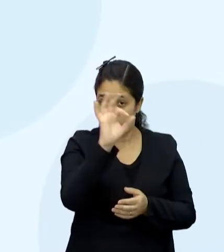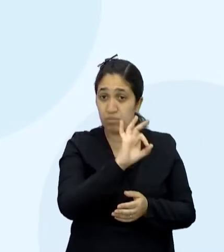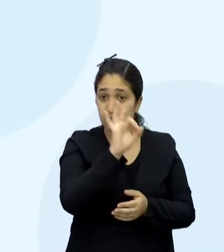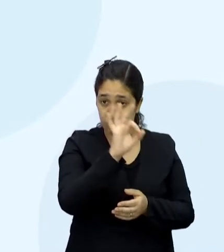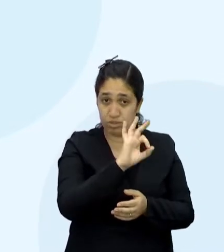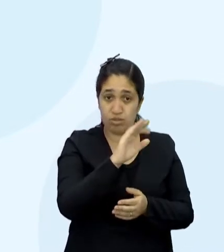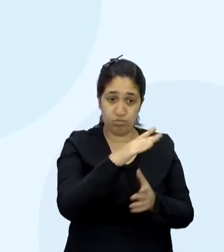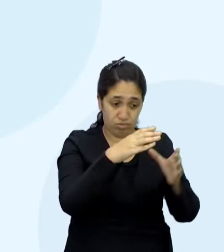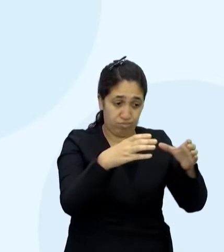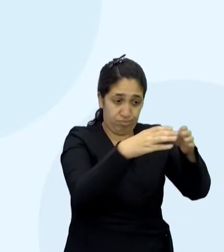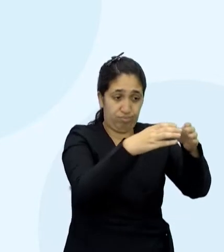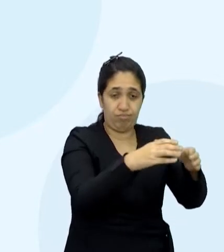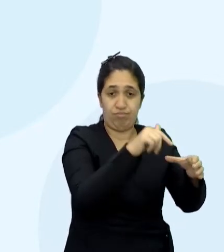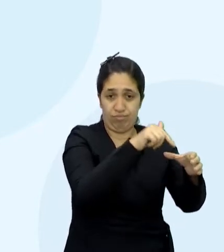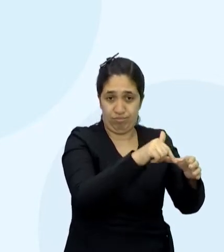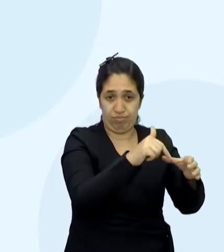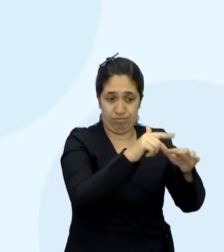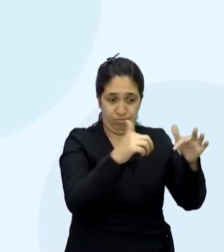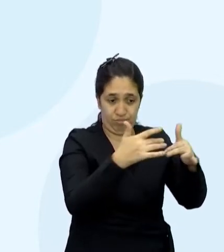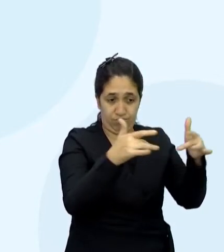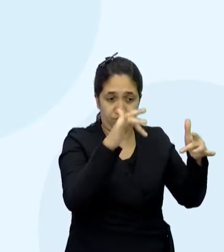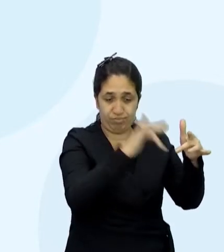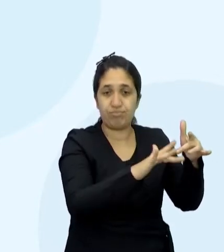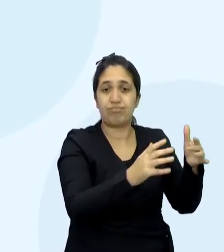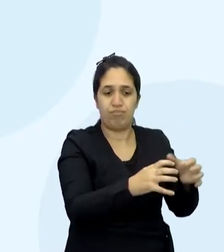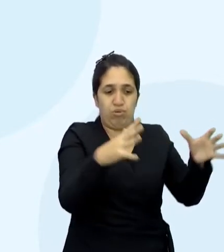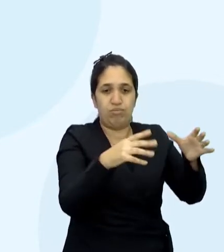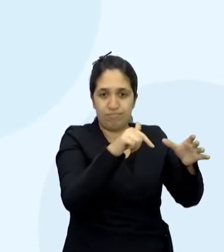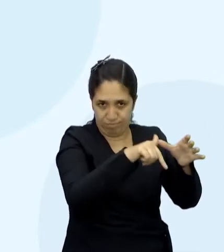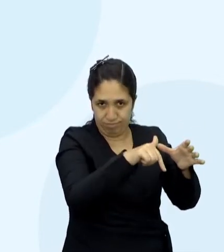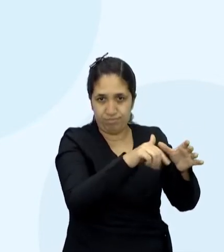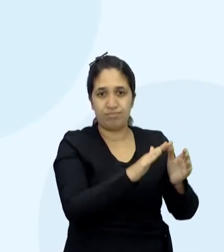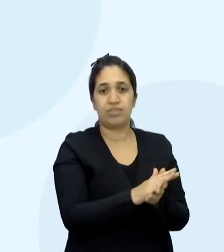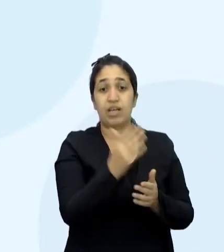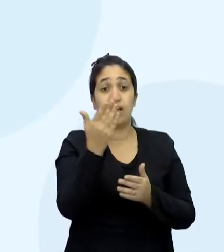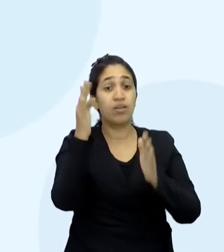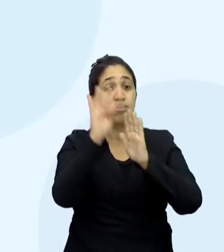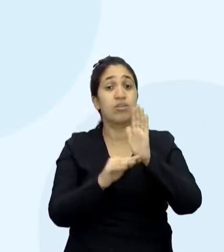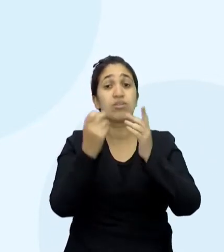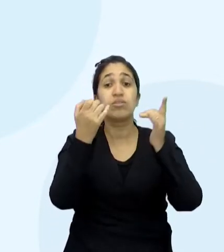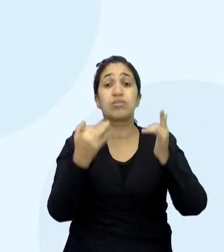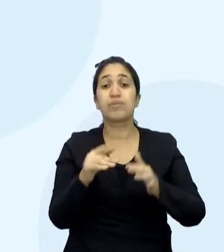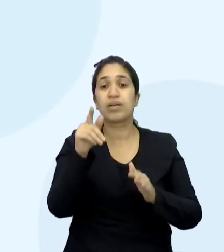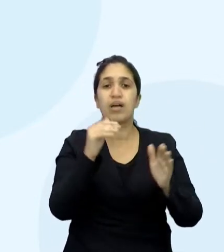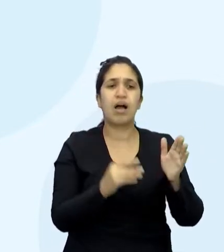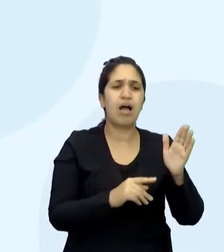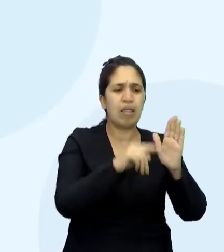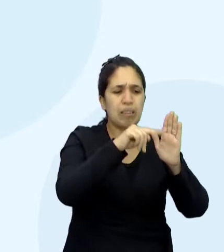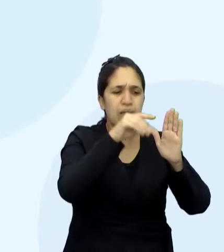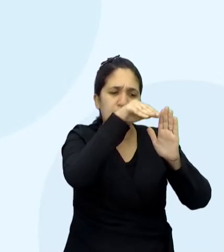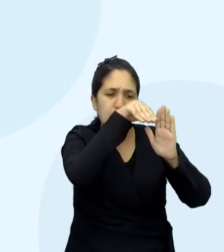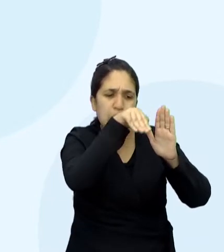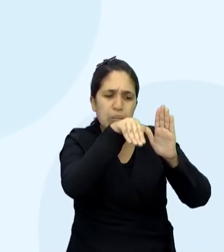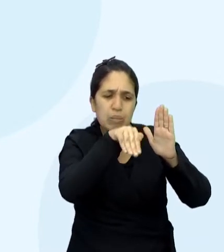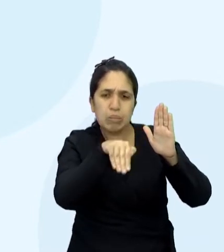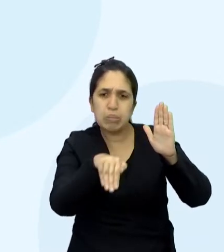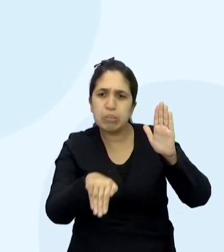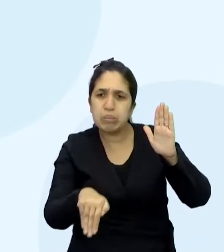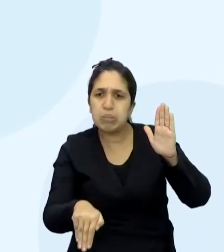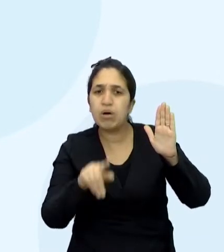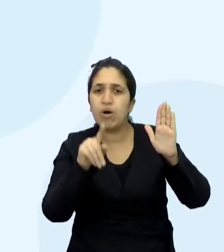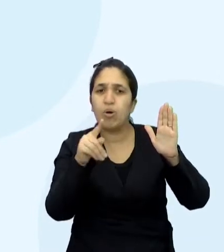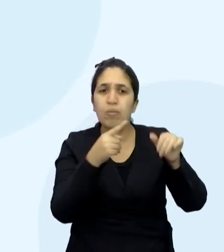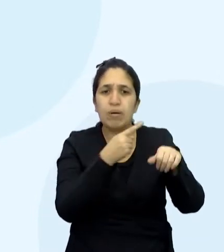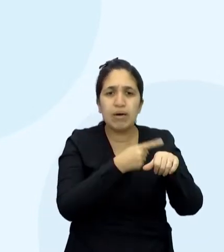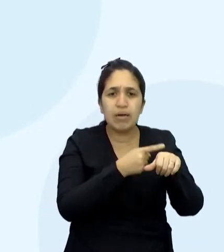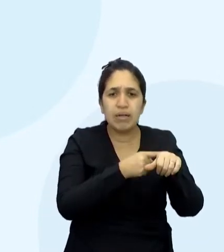tem 100% de um tipo de material radioativo. Segundo o texto aí, ó, a taxa de decaimento radioativo é medida em tempos,